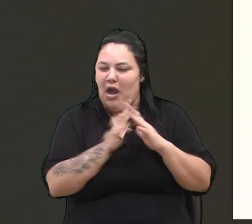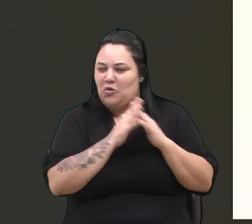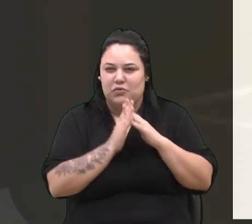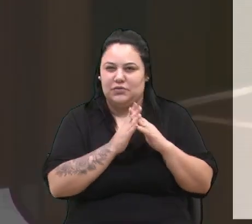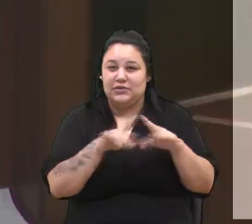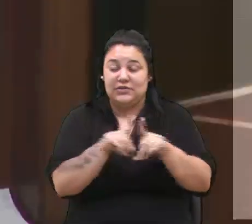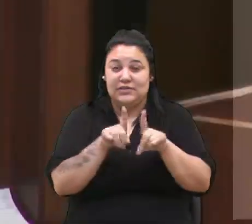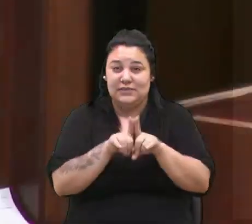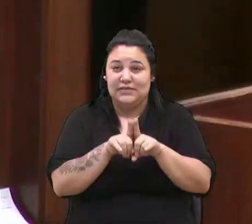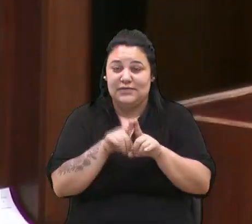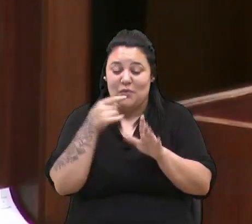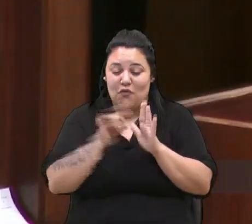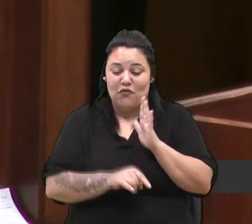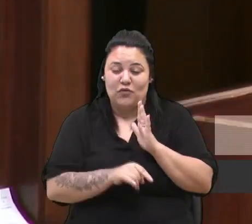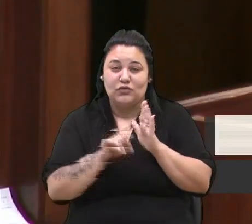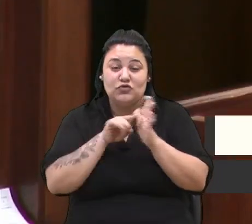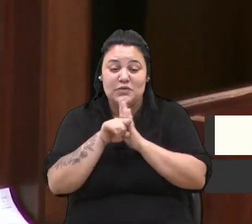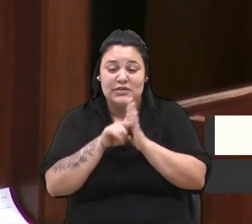pesquisas já